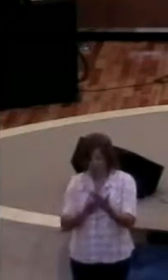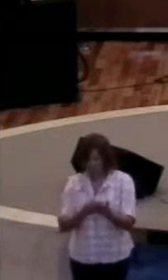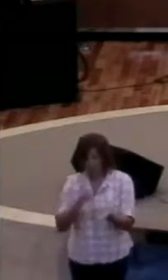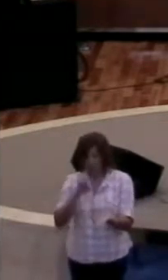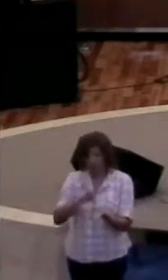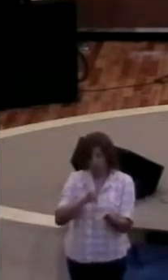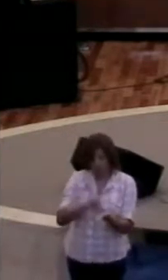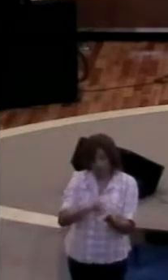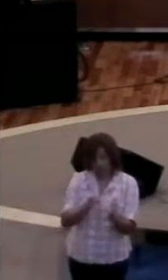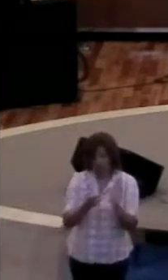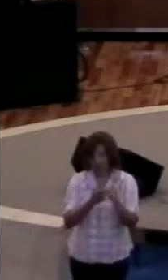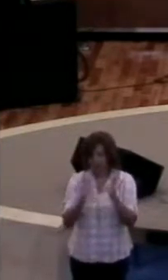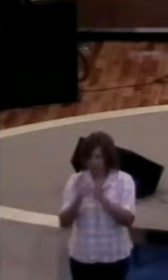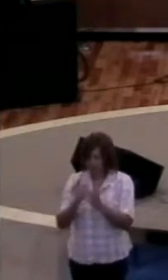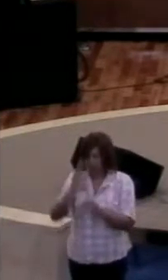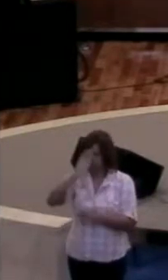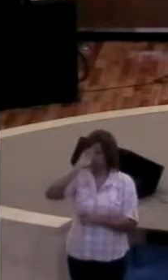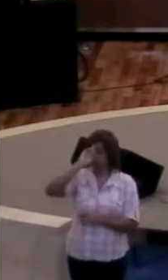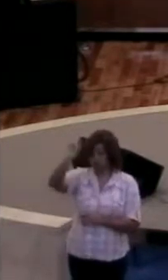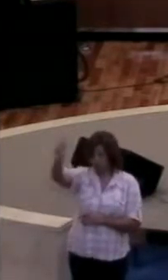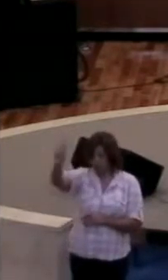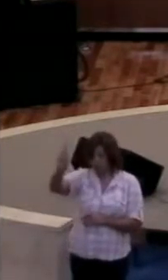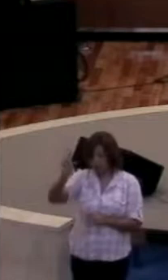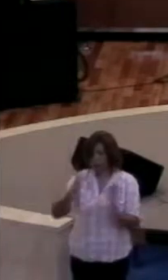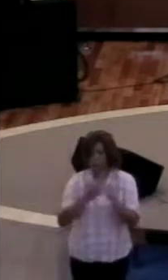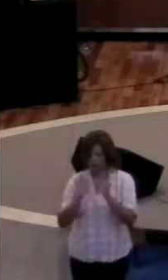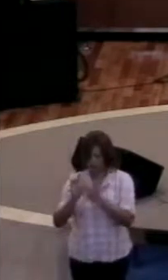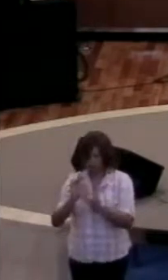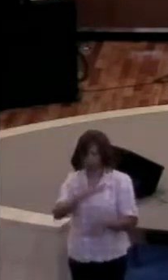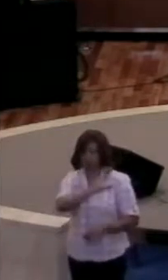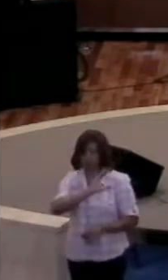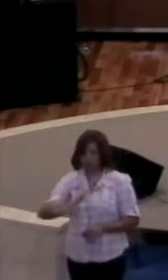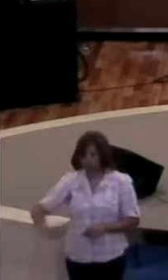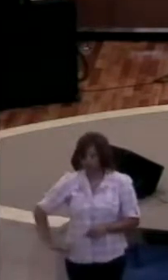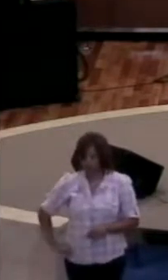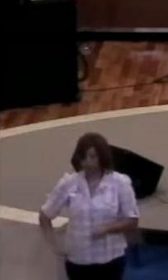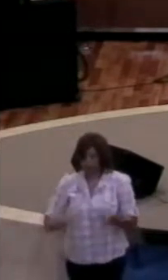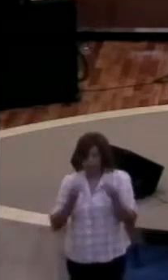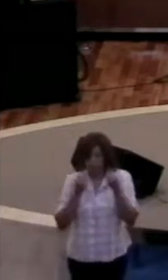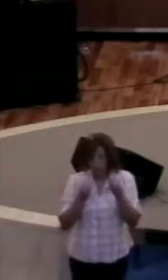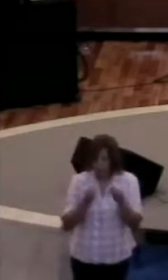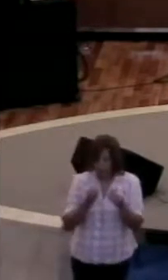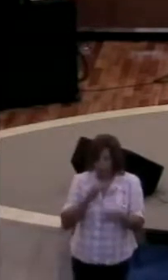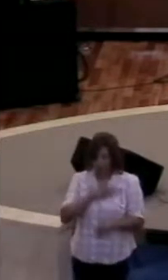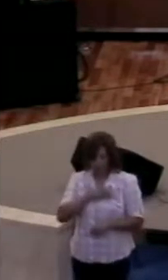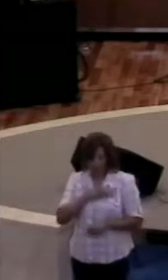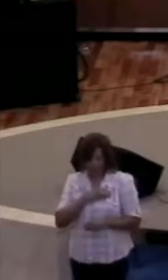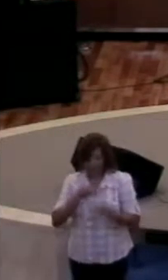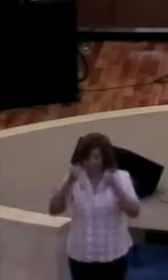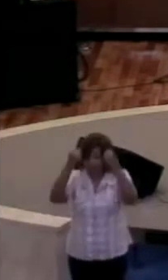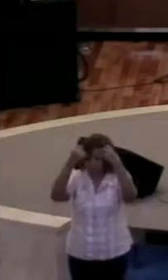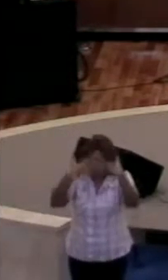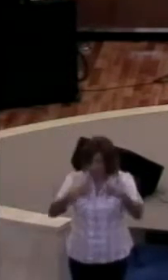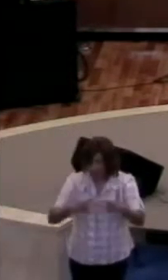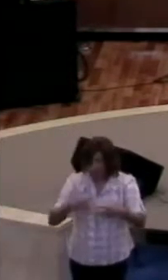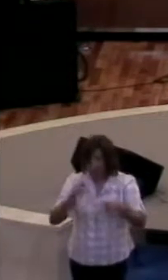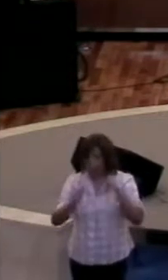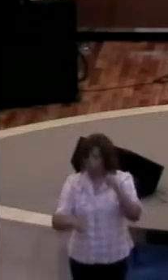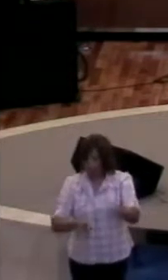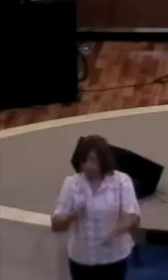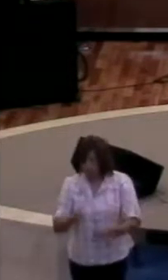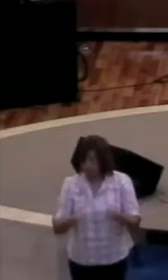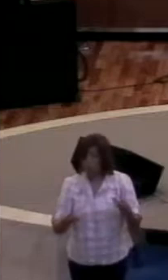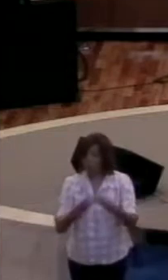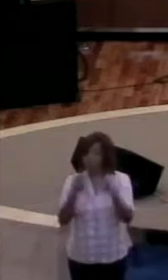fato Jesus era o Messias, Jesus era o Cristo? Qual seria a estratégia que Mateus deveria usar? Mateus pensou em